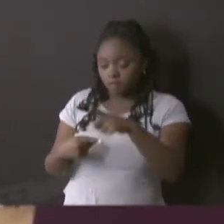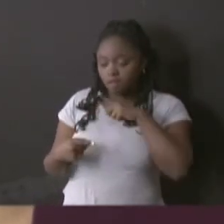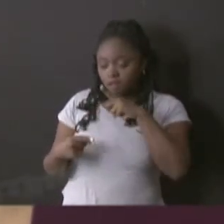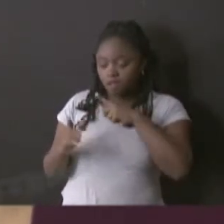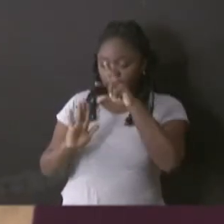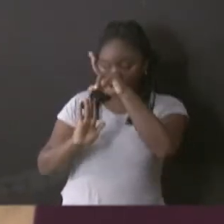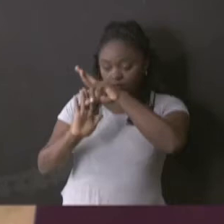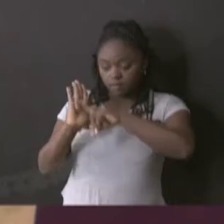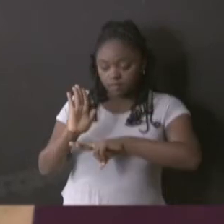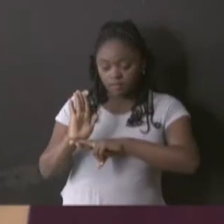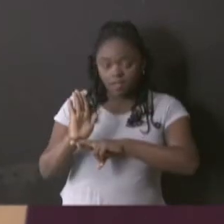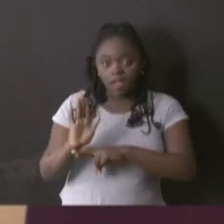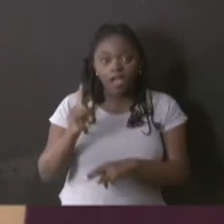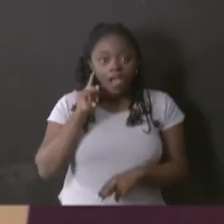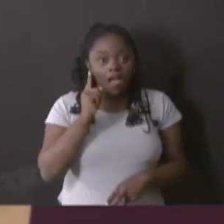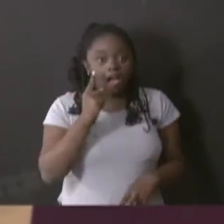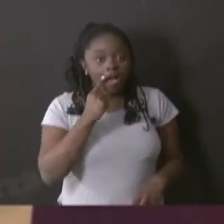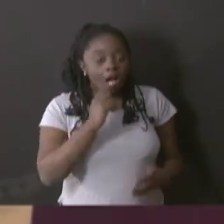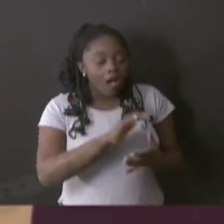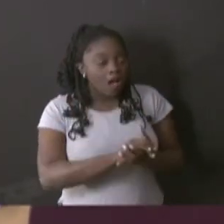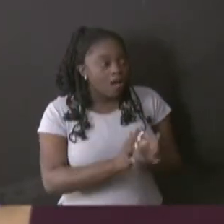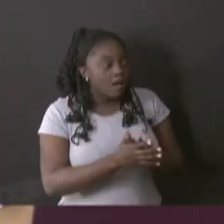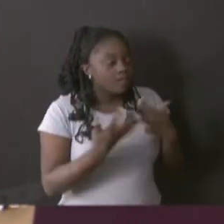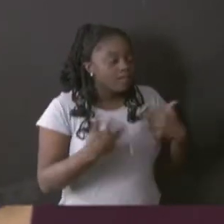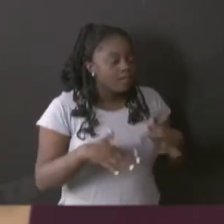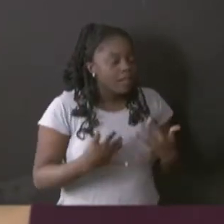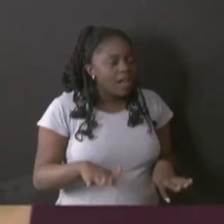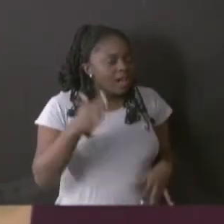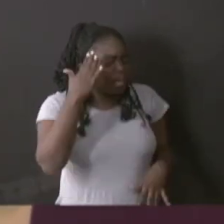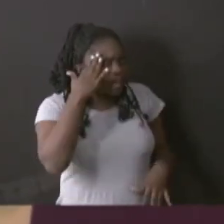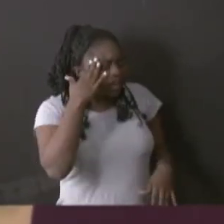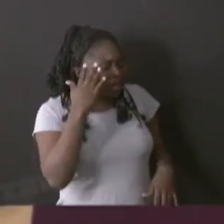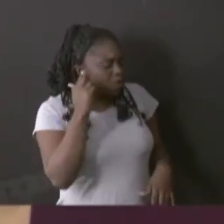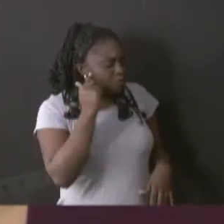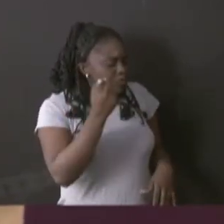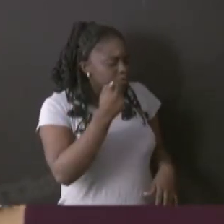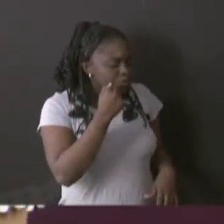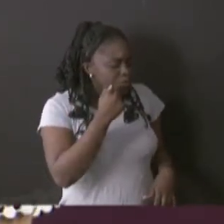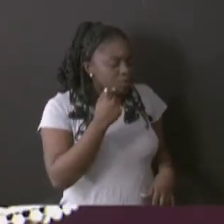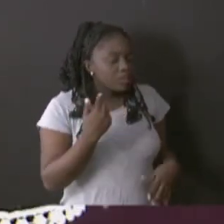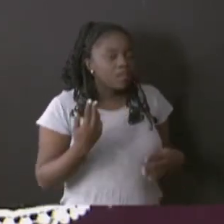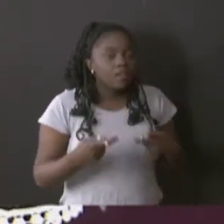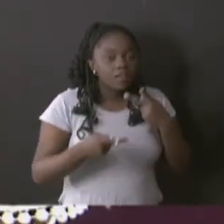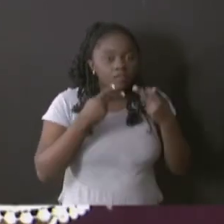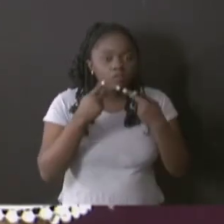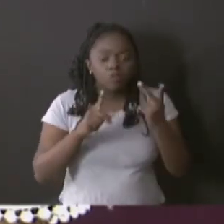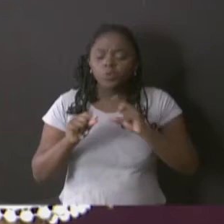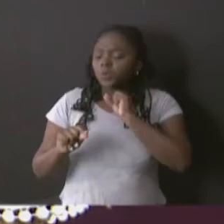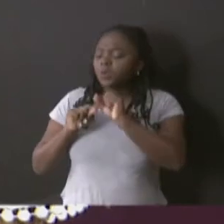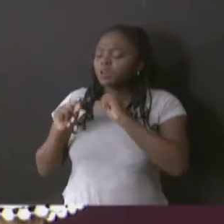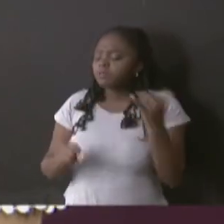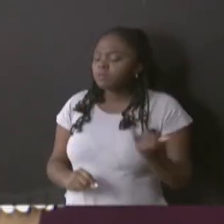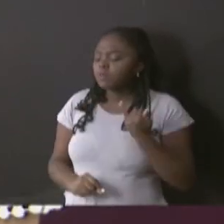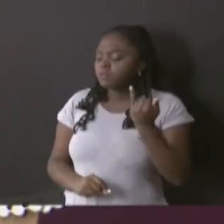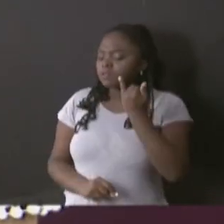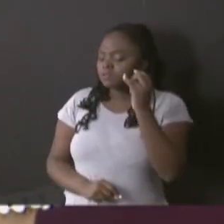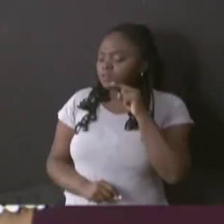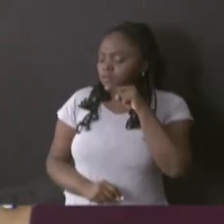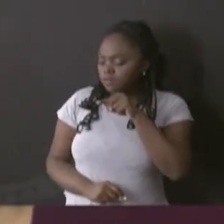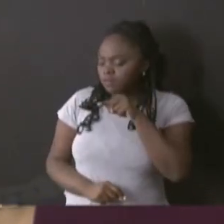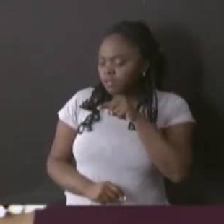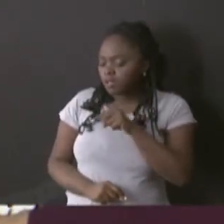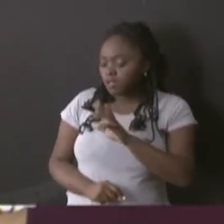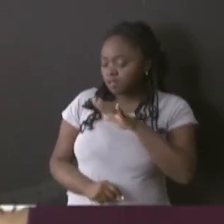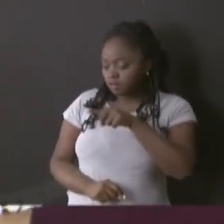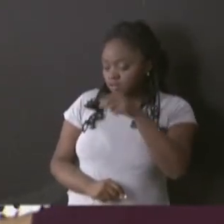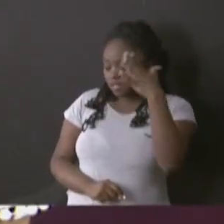desesperada. Tadinha. Aí ela, mas o senhor sabe que eu sou surda e tal. Ele falou assim, o que, que é importante para você? Que você reconheça a